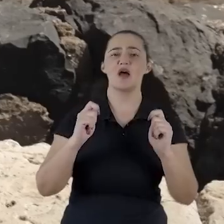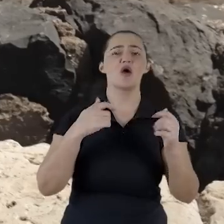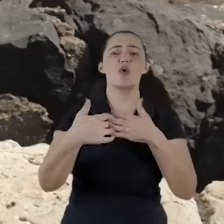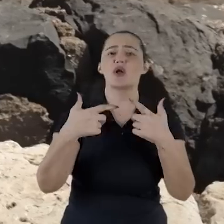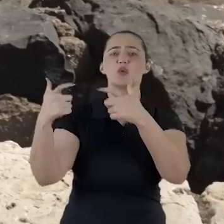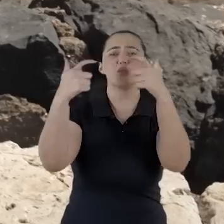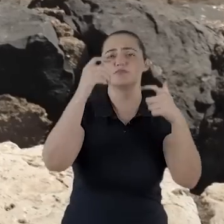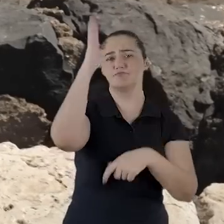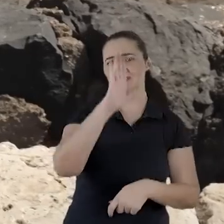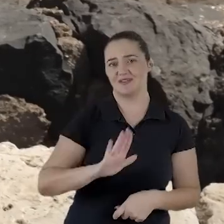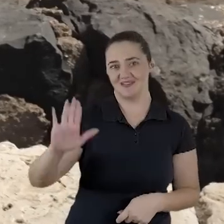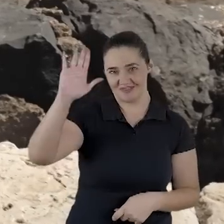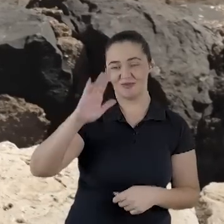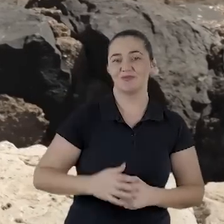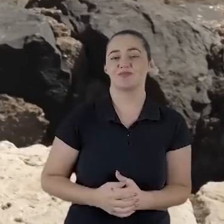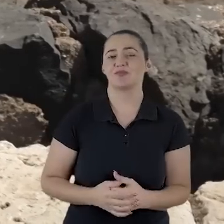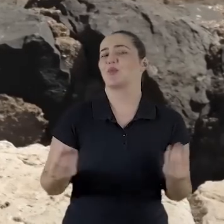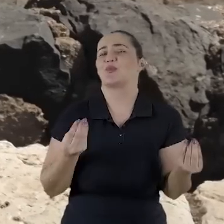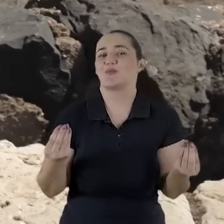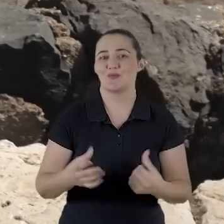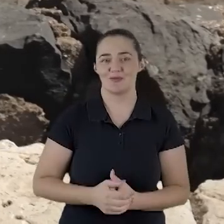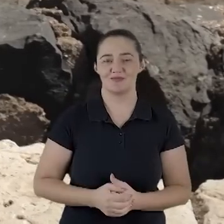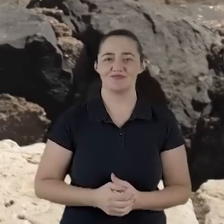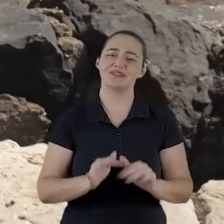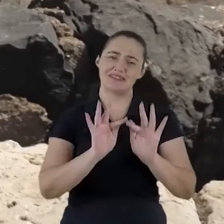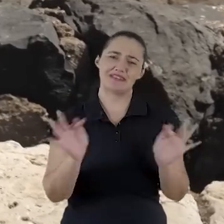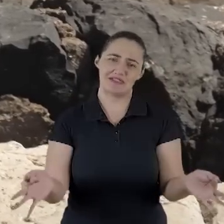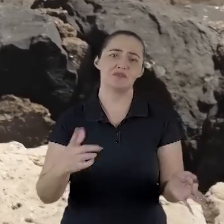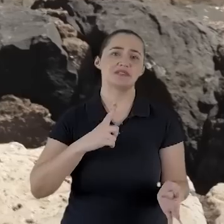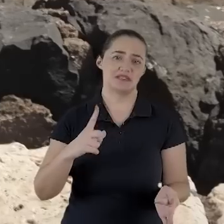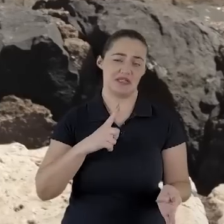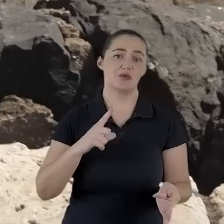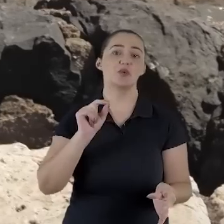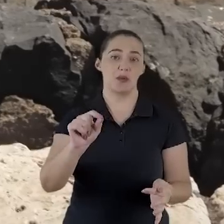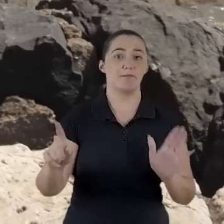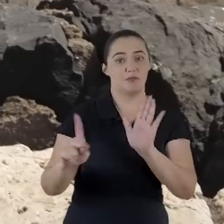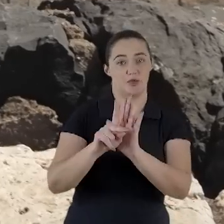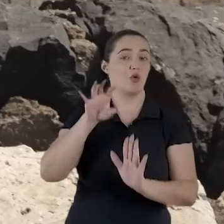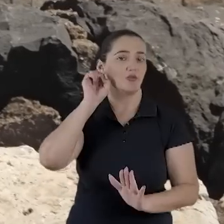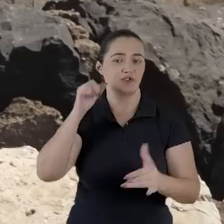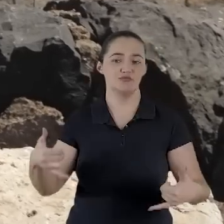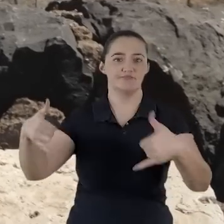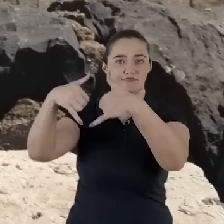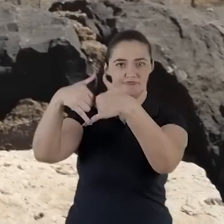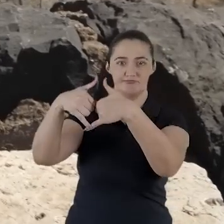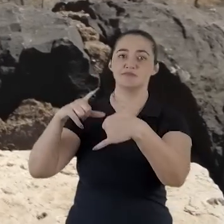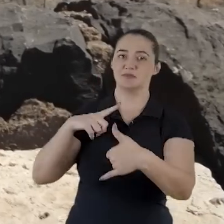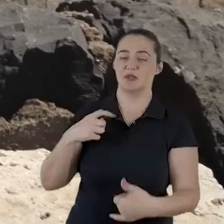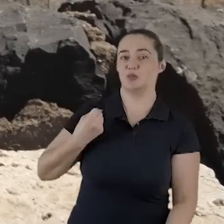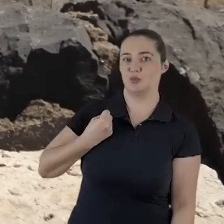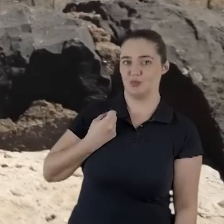qualquer lugar do Brasil. E como faz para obter? É simples. No horário comercial, liga para a gente, anota o número aí. 0 operadora 12